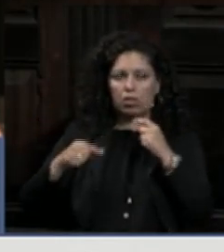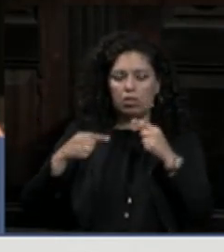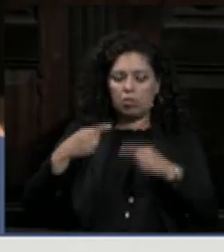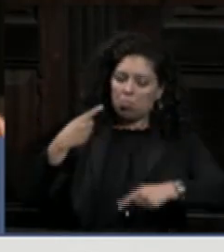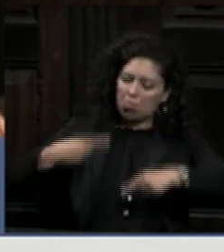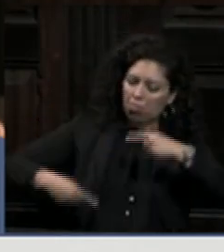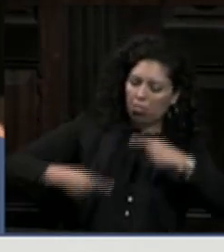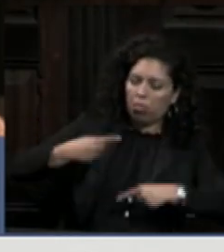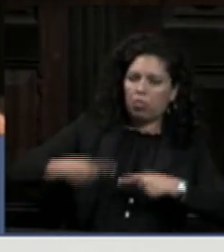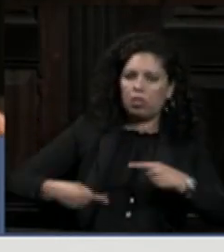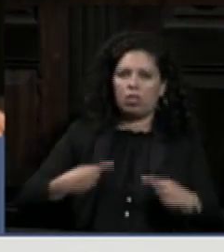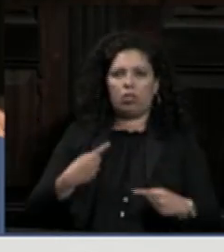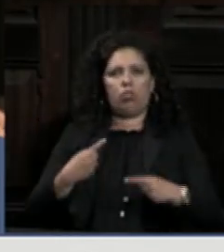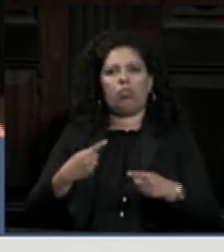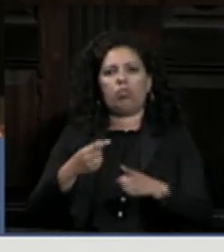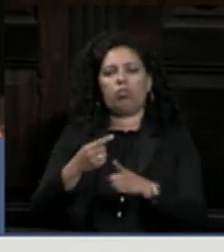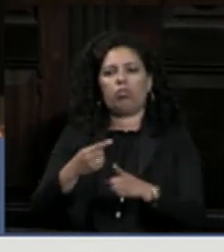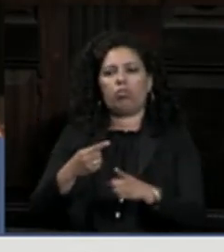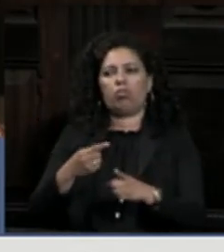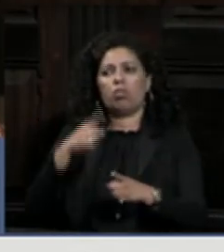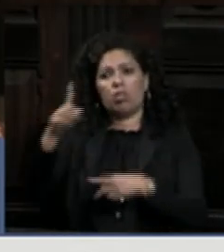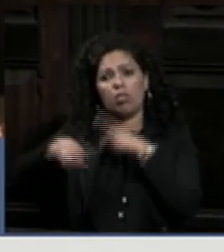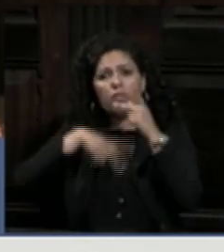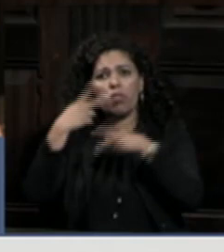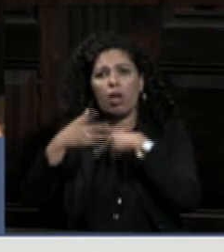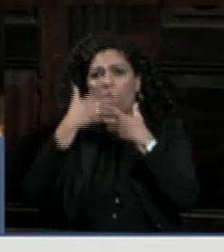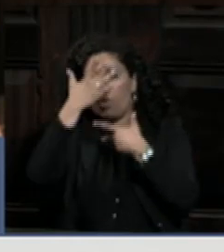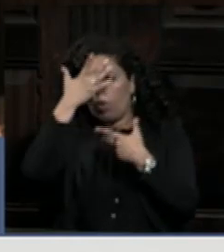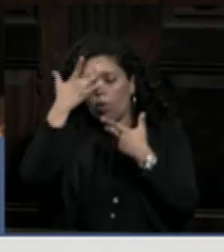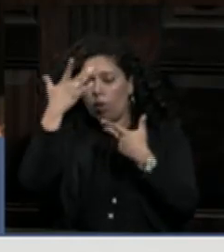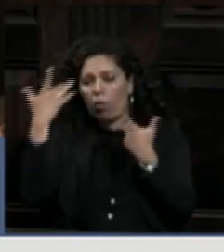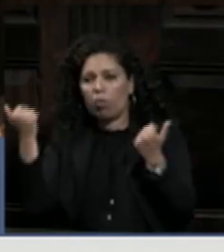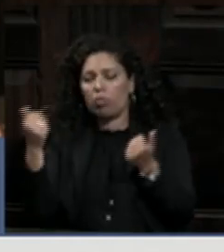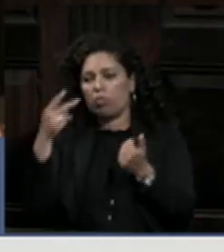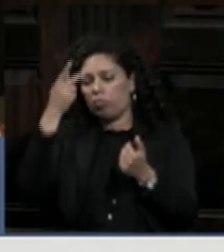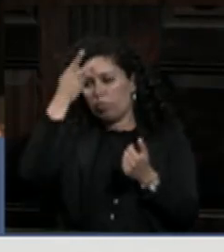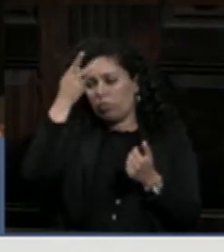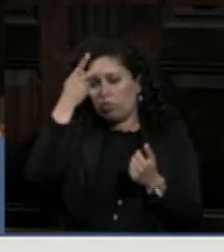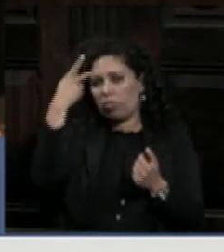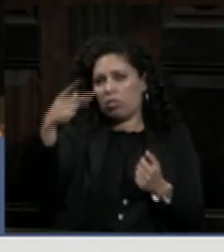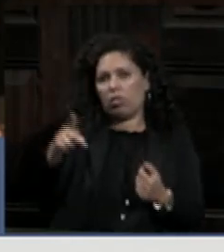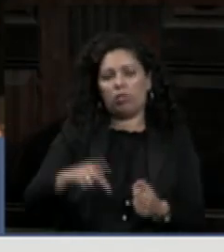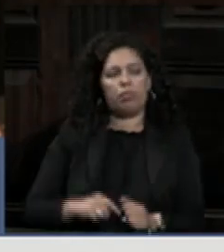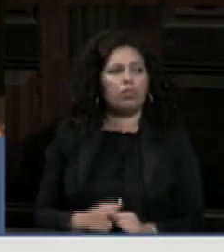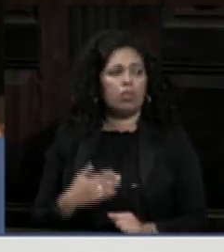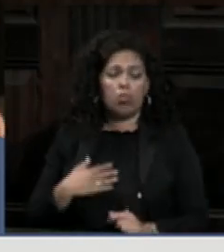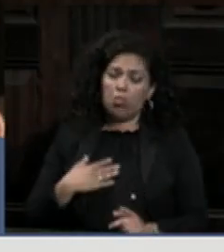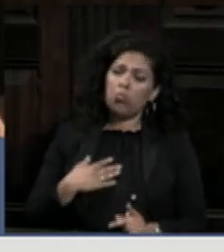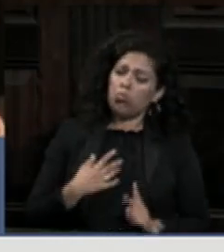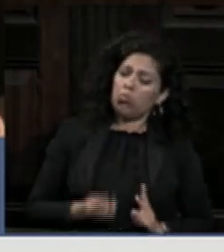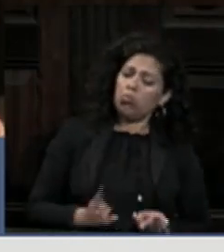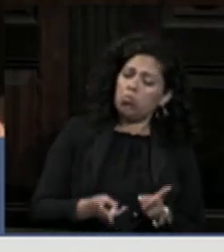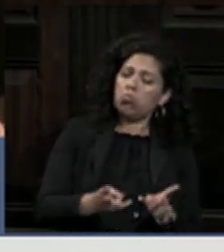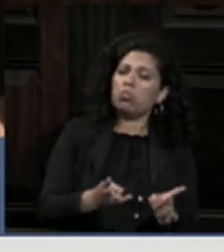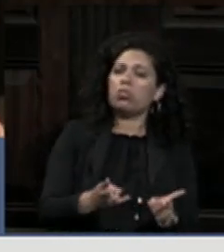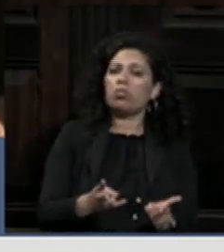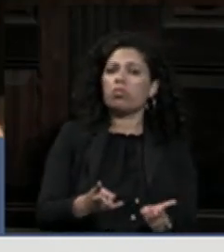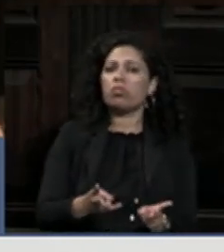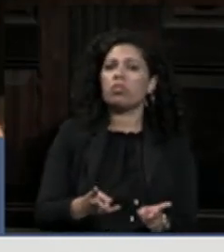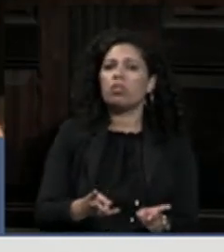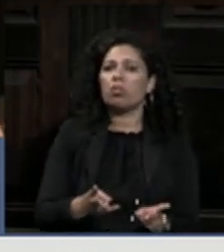princípios que ele defende e eu continuarei a